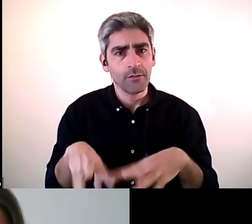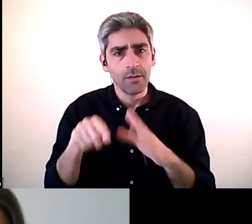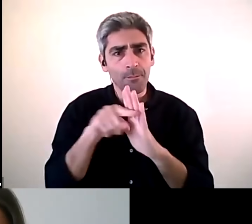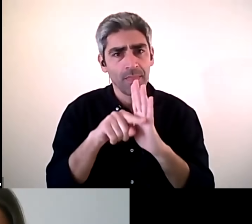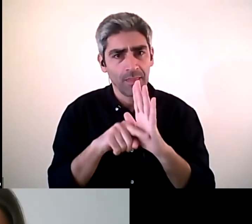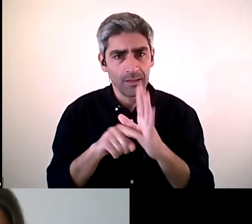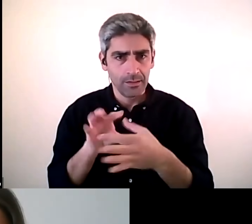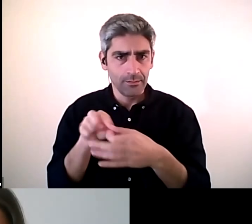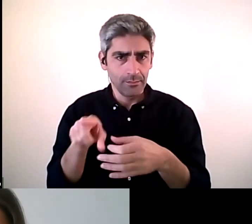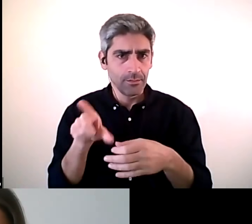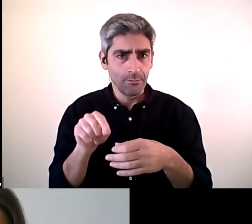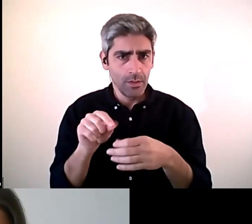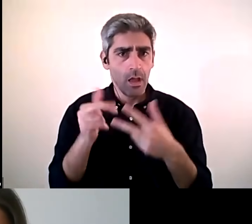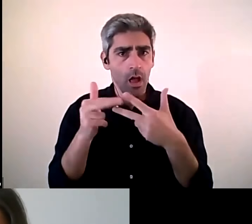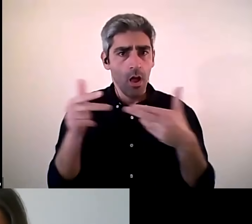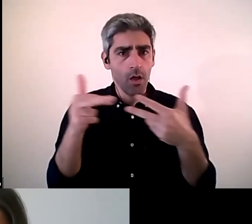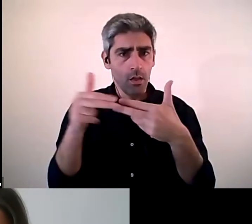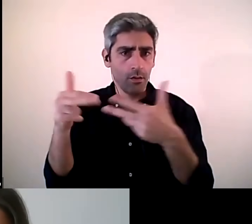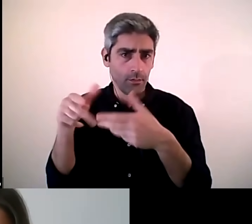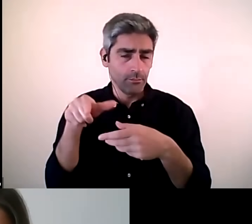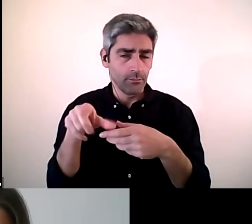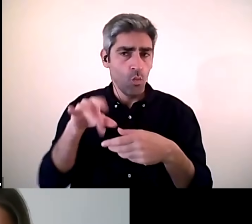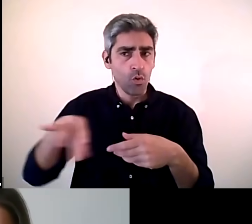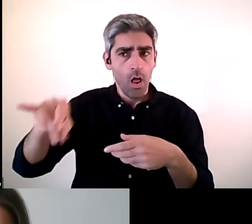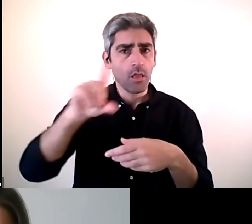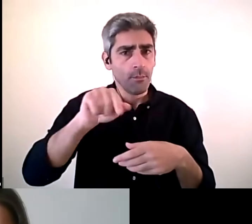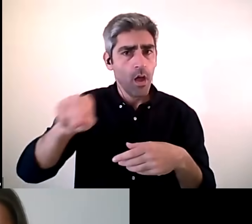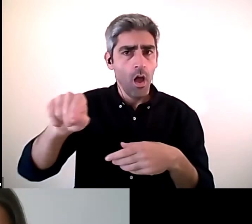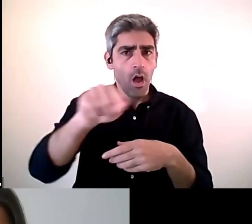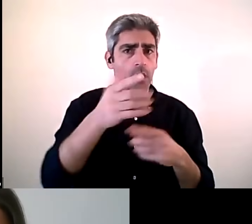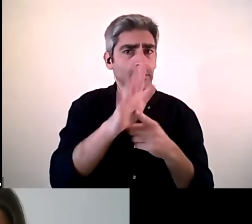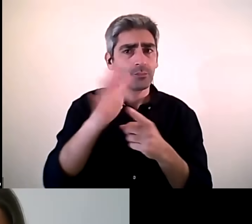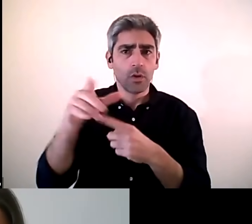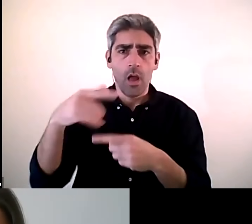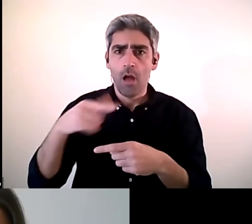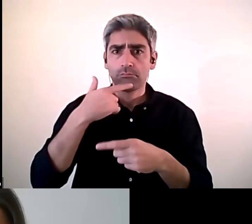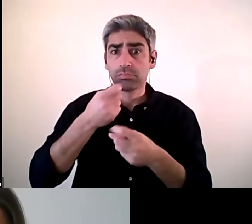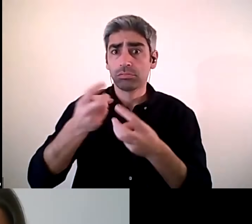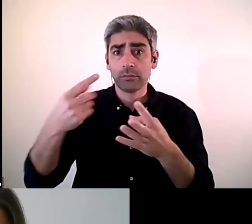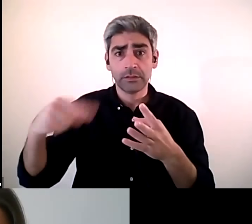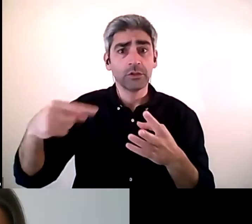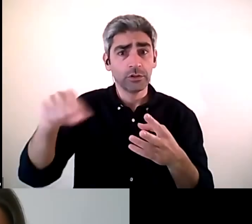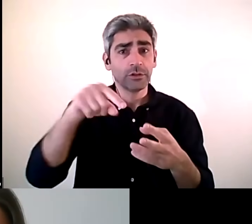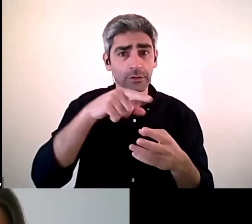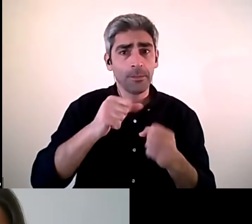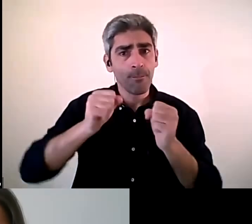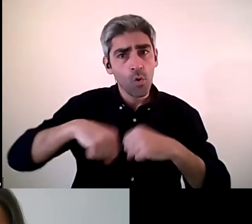a esse nível. Mas as autarquias, portanto ao nível local, são onde existem mais exemplos de protocolos estabelecidos com a Ordem dos Psicólogos para